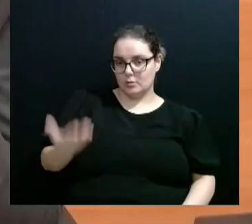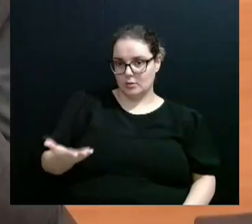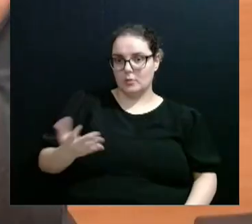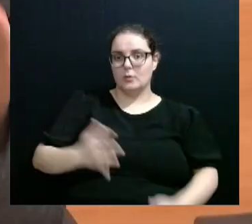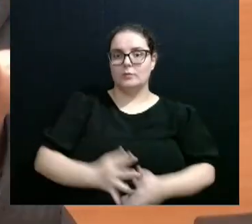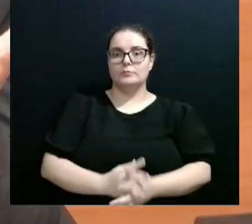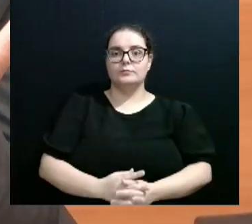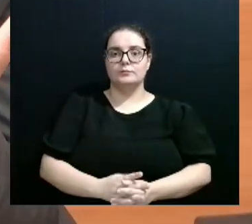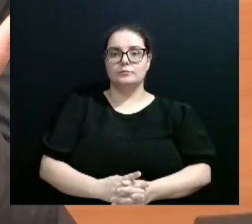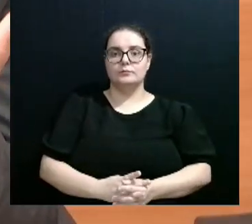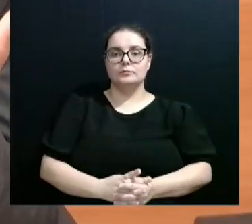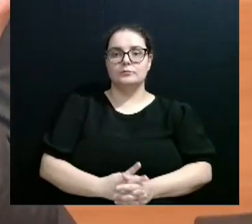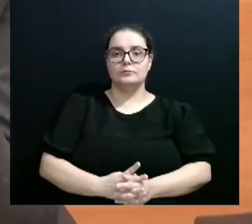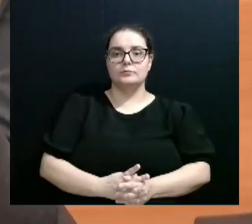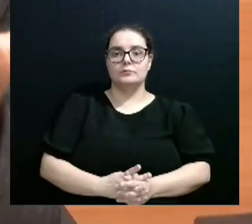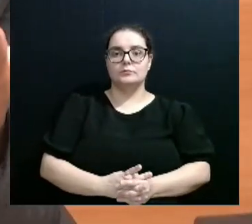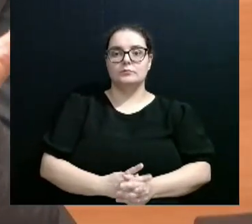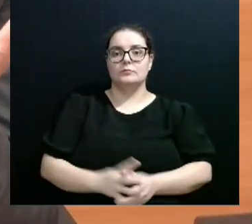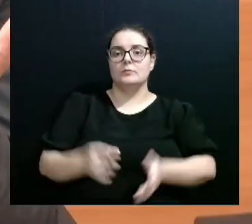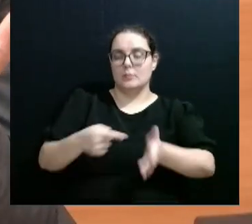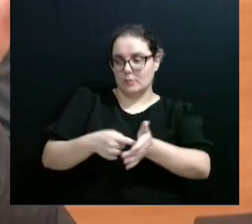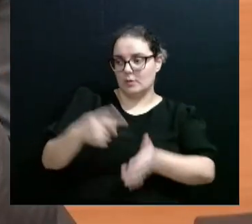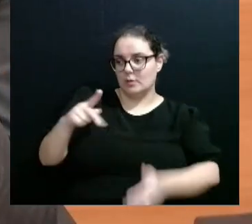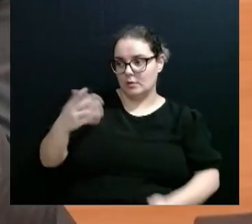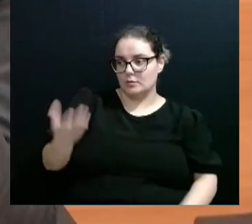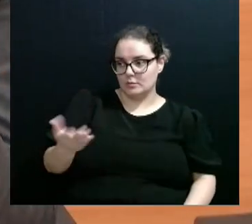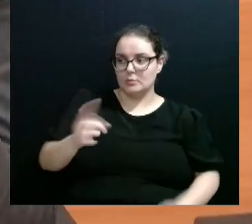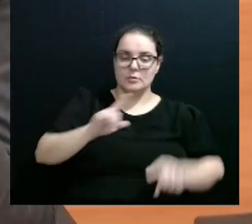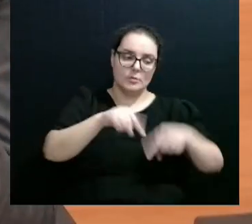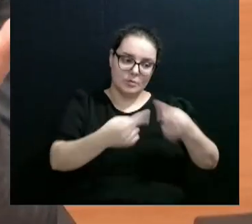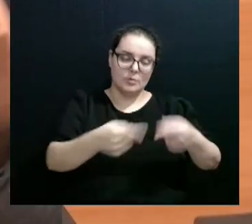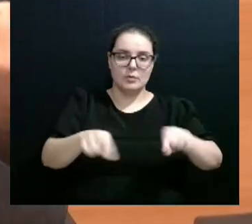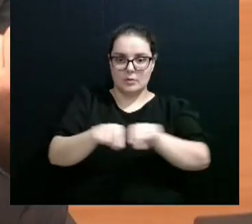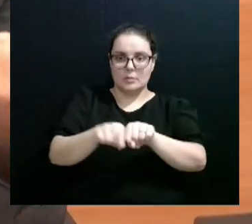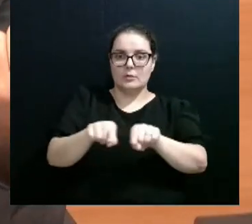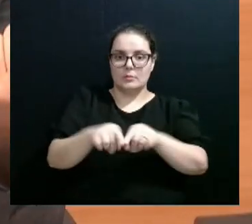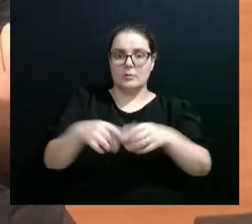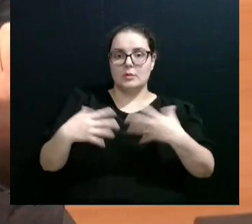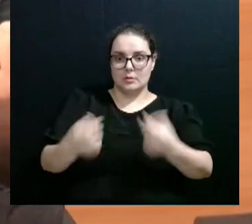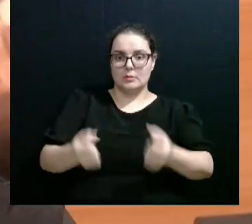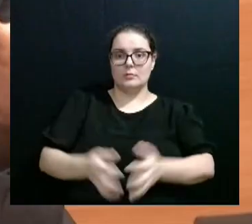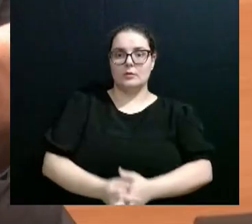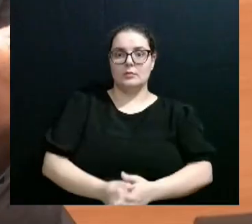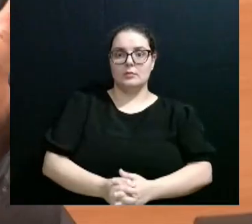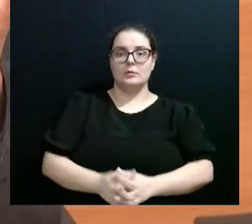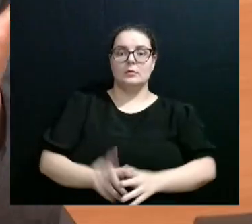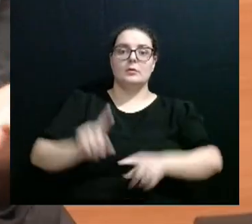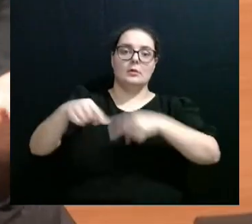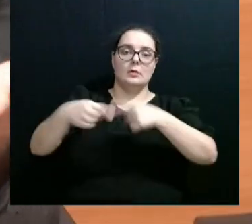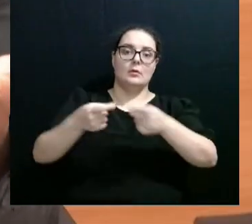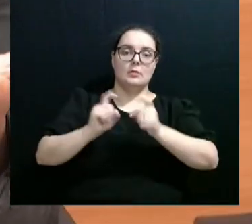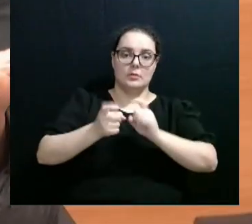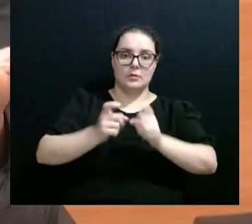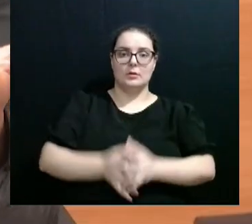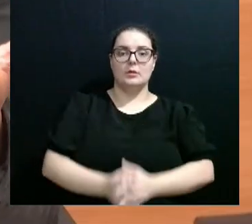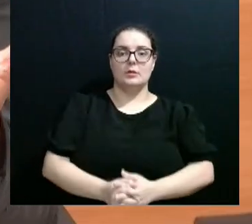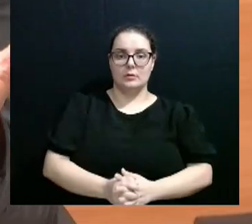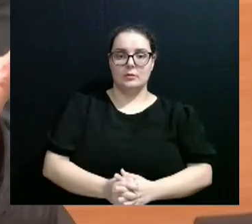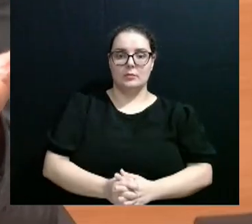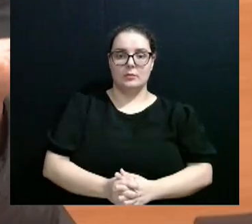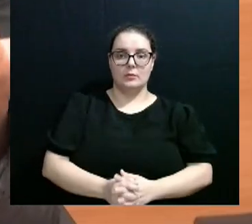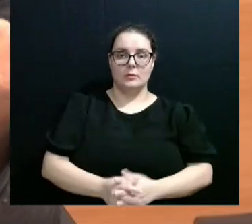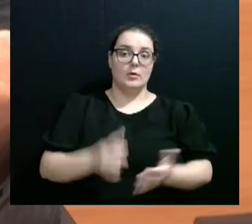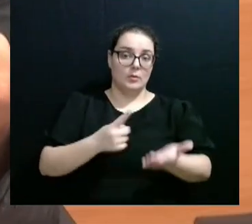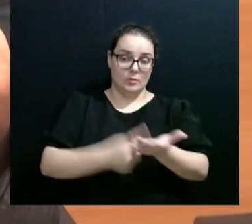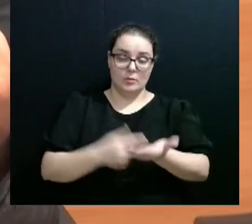Diante dessa sua denúncia aí, e de outros também que nós já recebemos, na próxima reunião, fica aqui o compromisso com